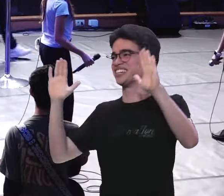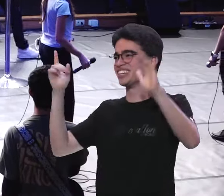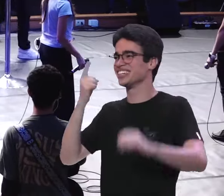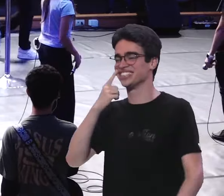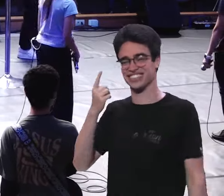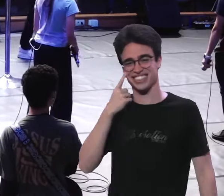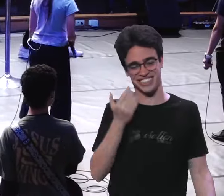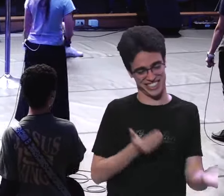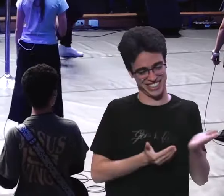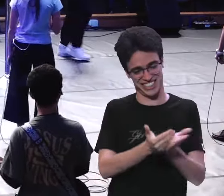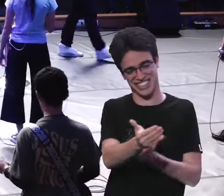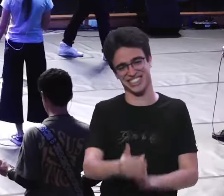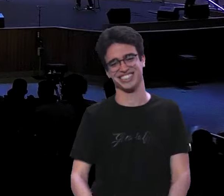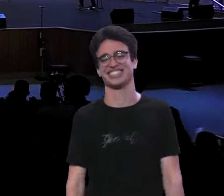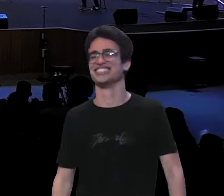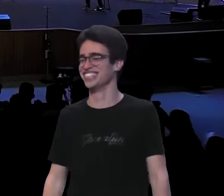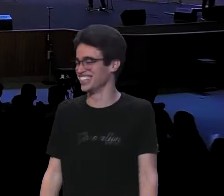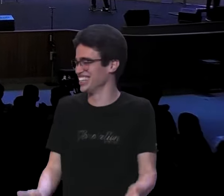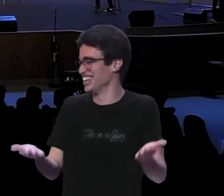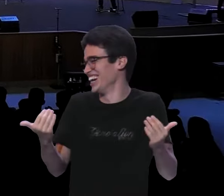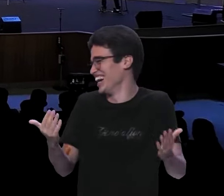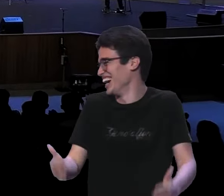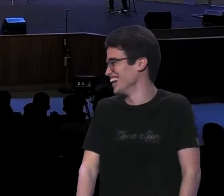nós. Vamos lá.